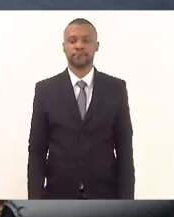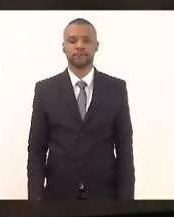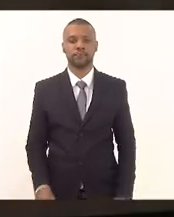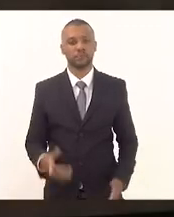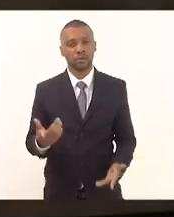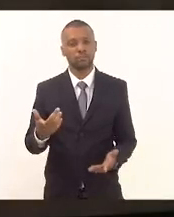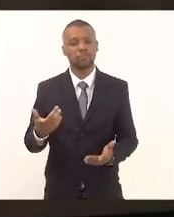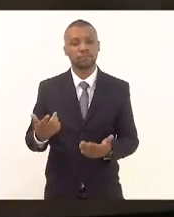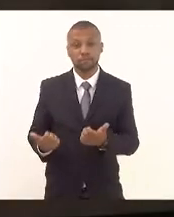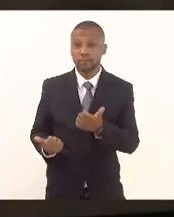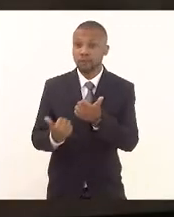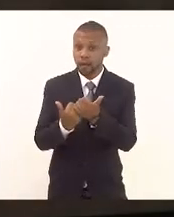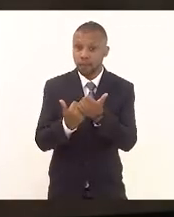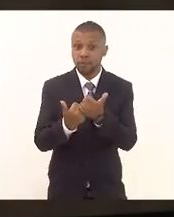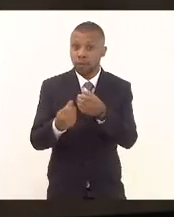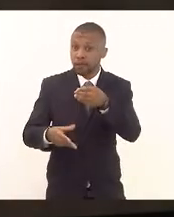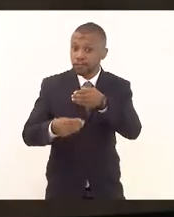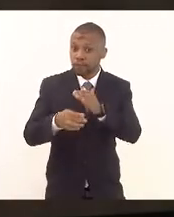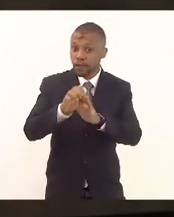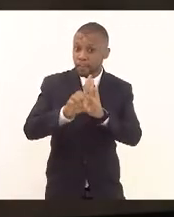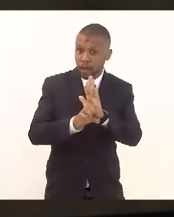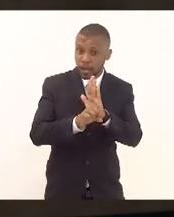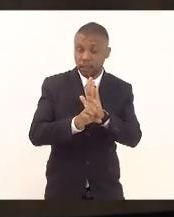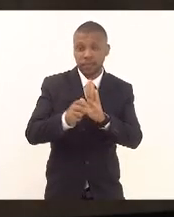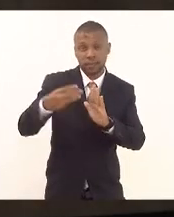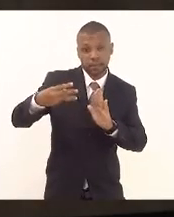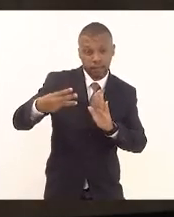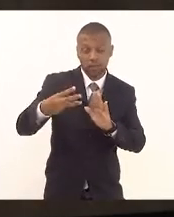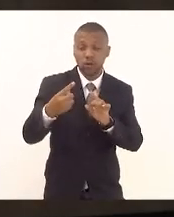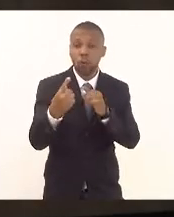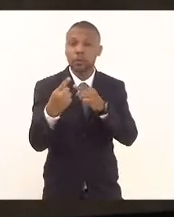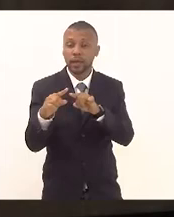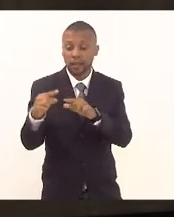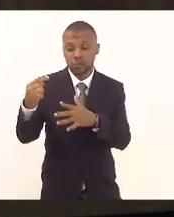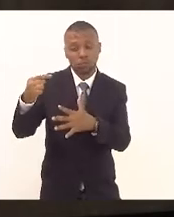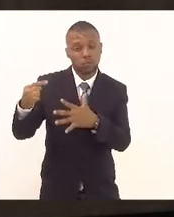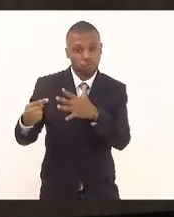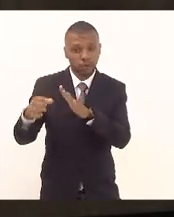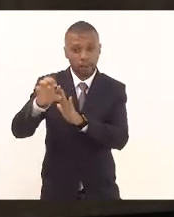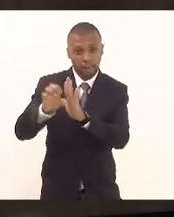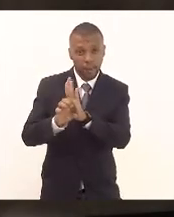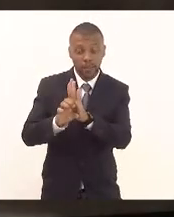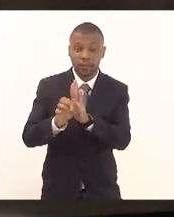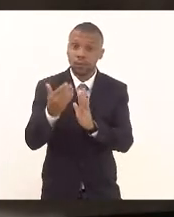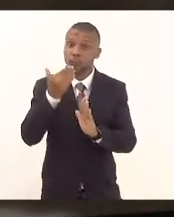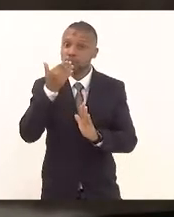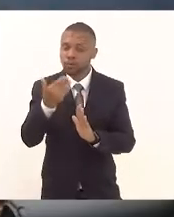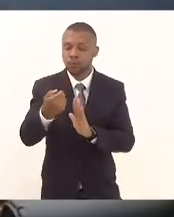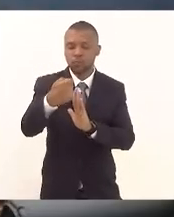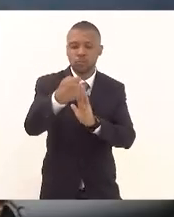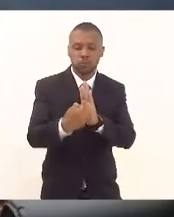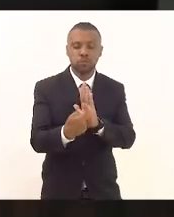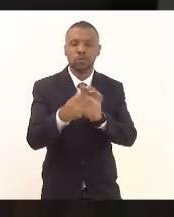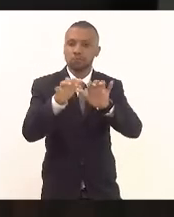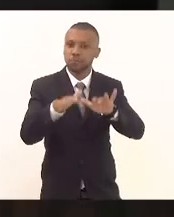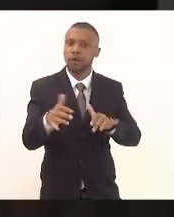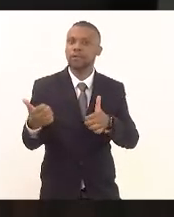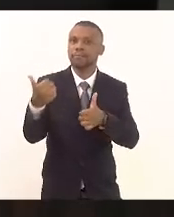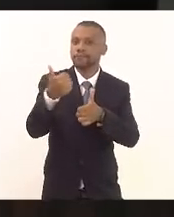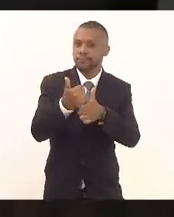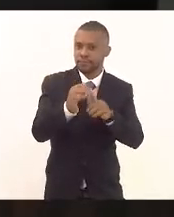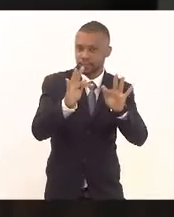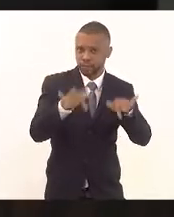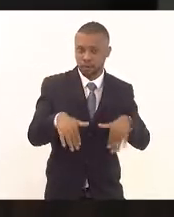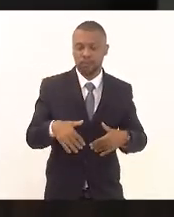Favorável com subemenda à emenda 3, contrário às demais emendas, concluindo por substitutivo e pedindo forma final de redação. Que a presidência